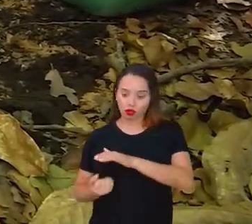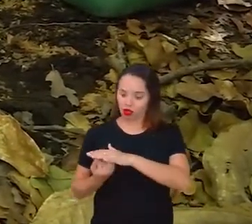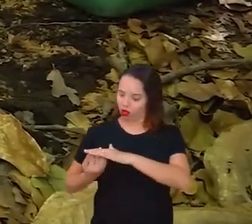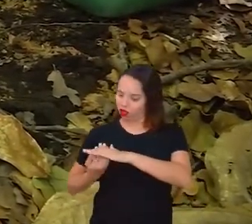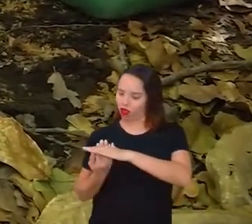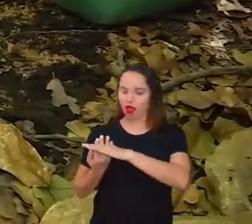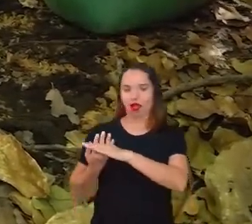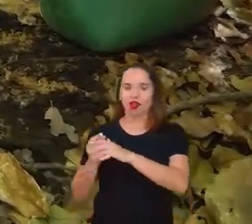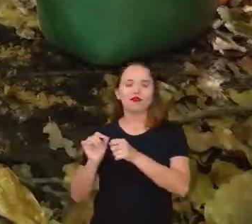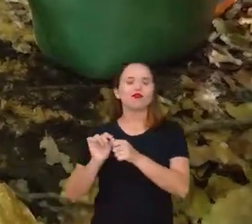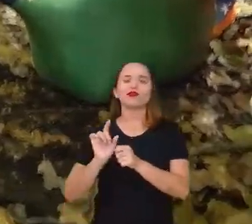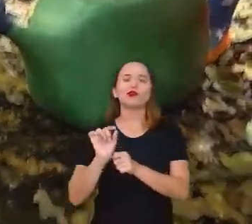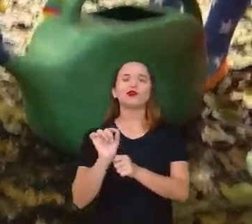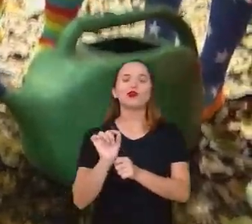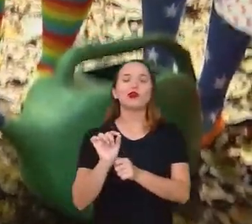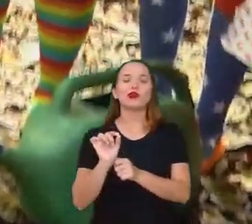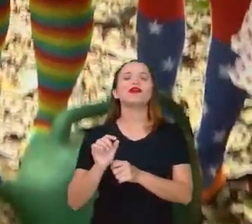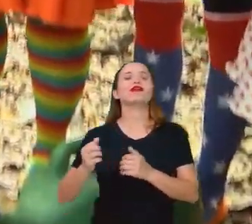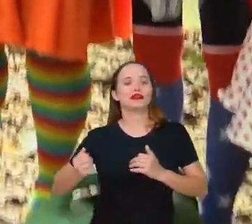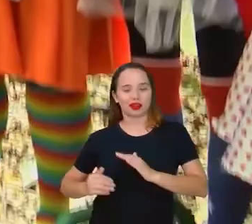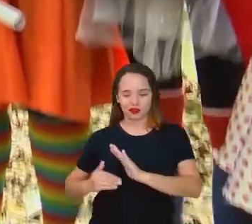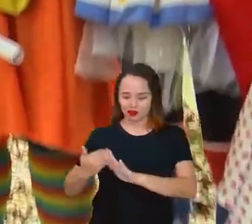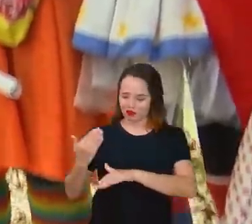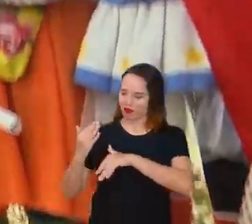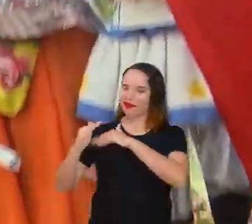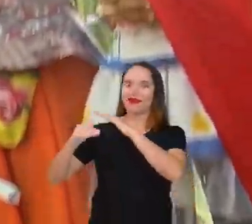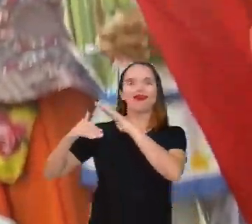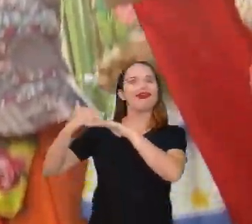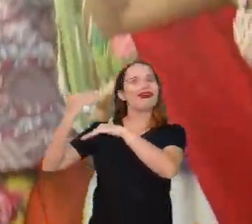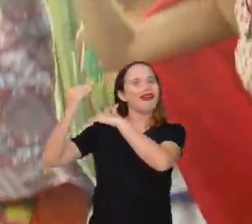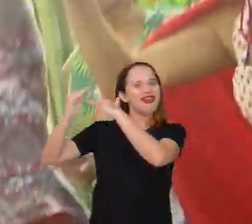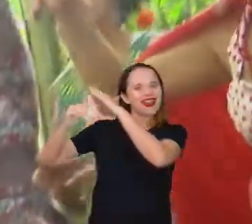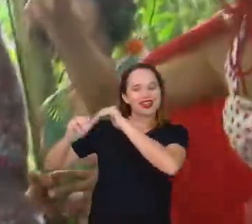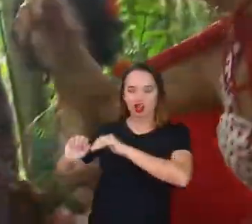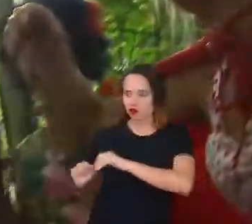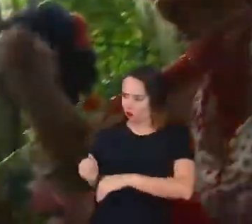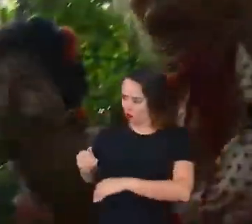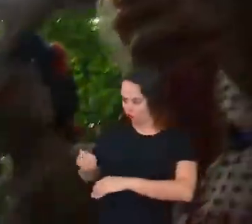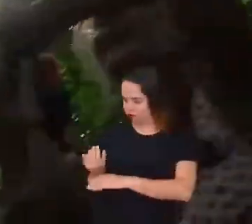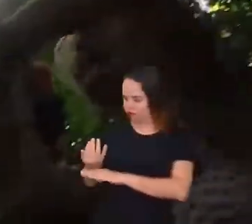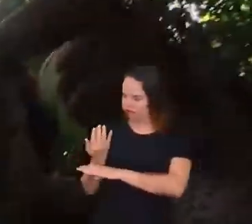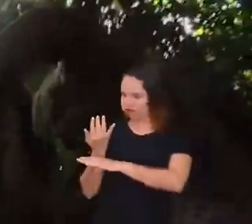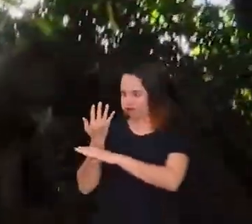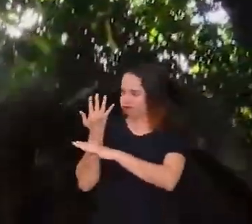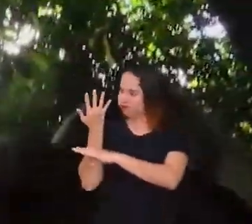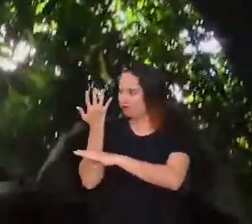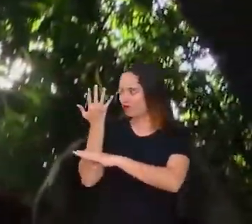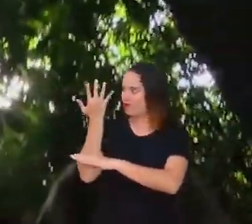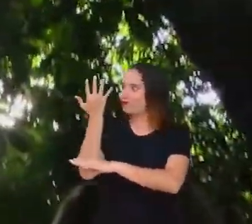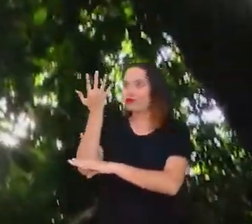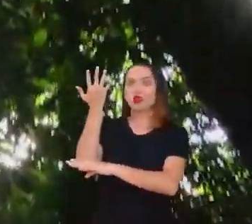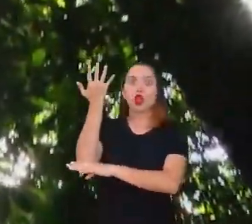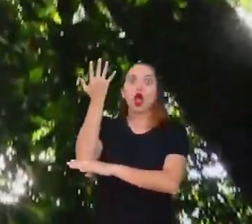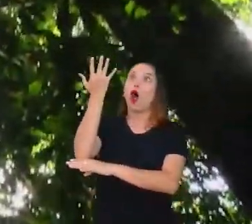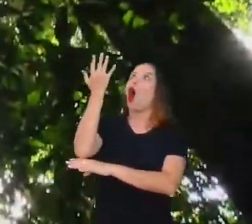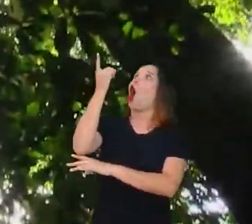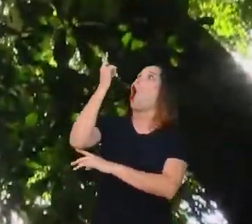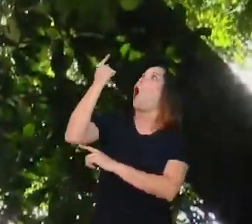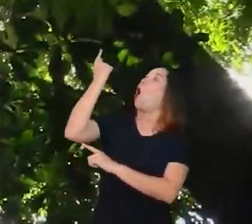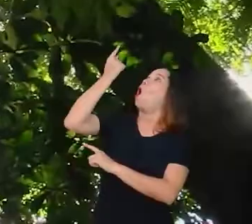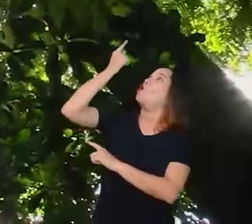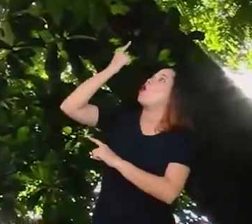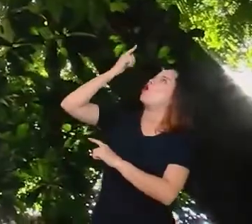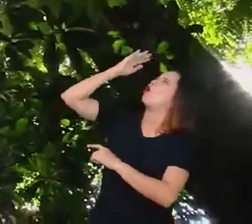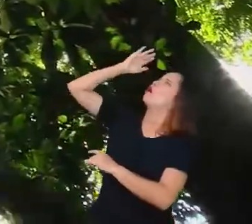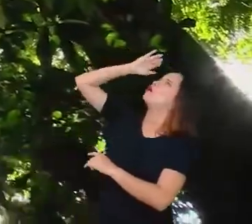o quê, minha gente? Crescer. Ela vai crescer, crescer, crescer. Até ficar lá em cima, olha. Pois